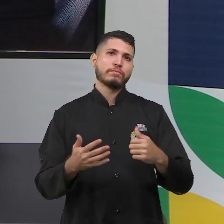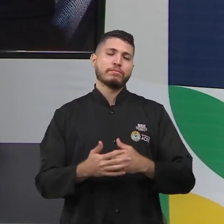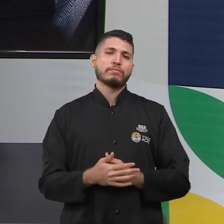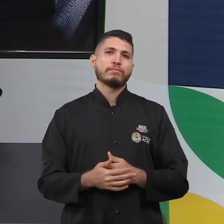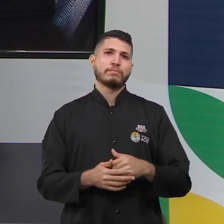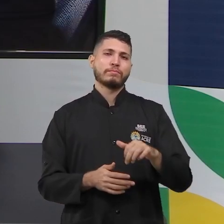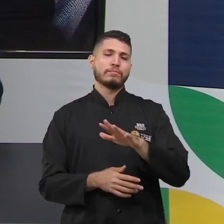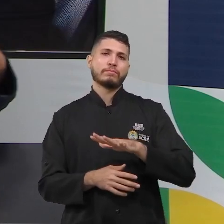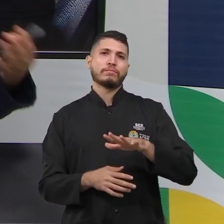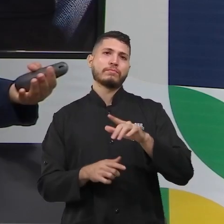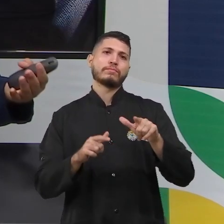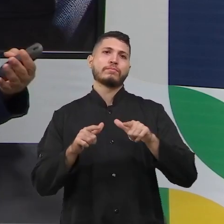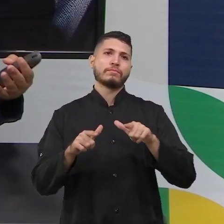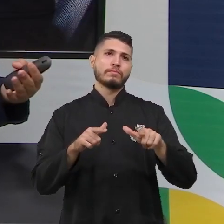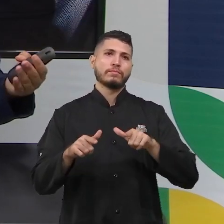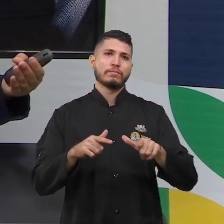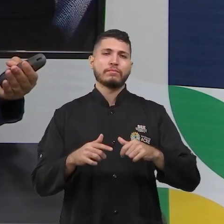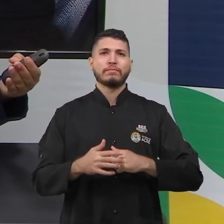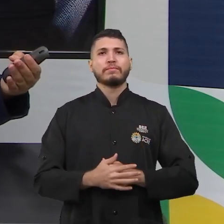Bom, segunda